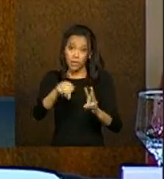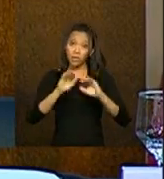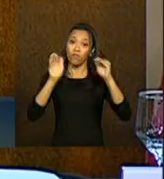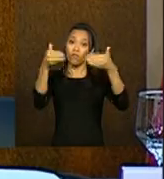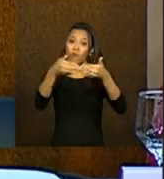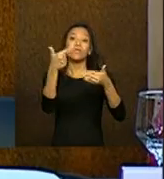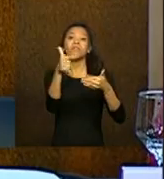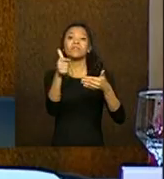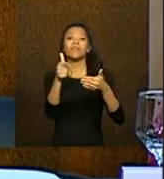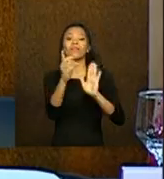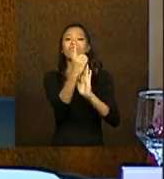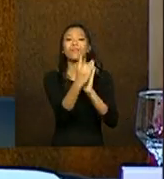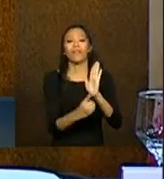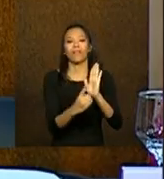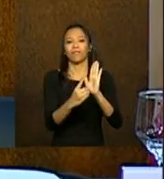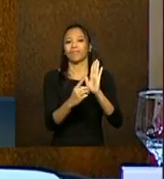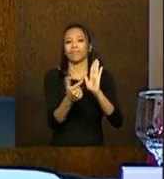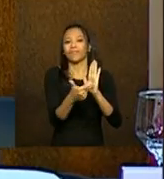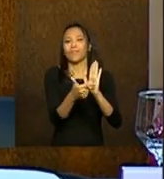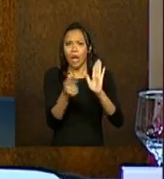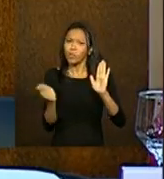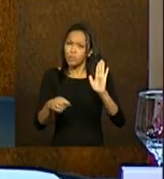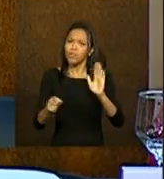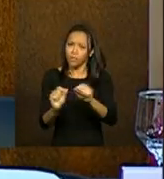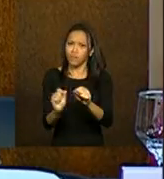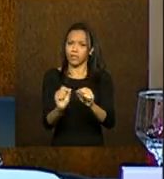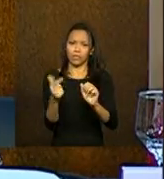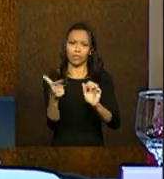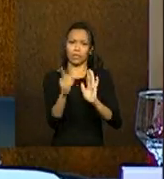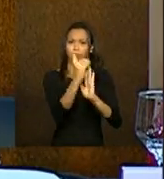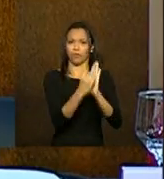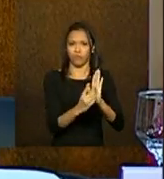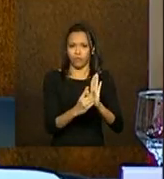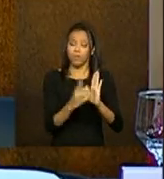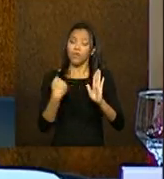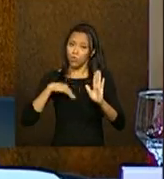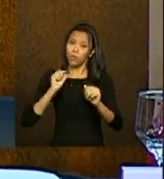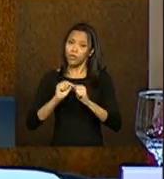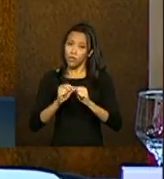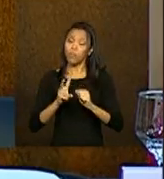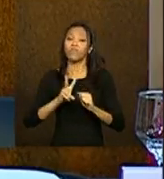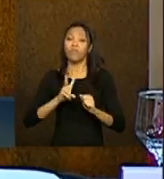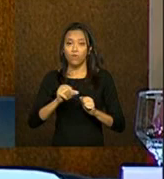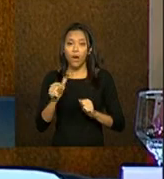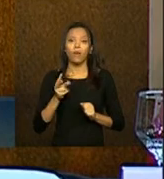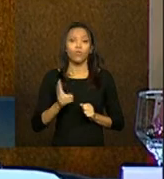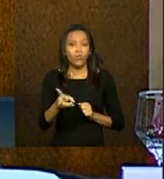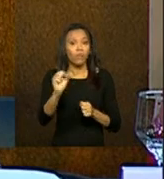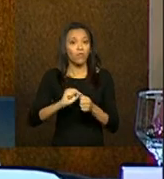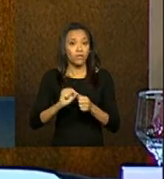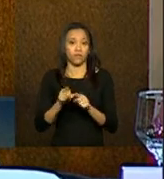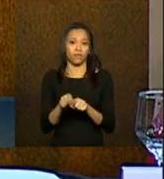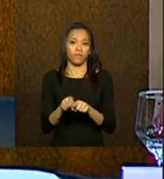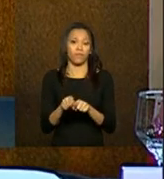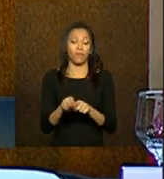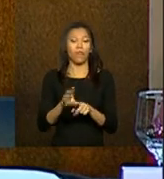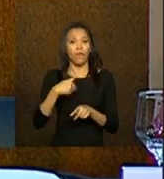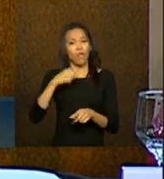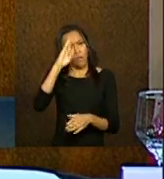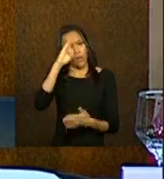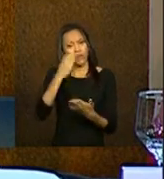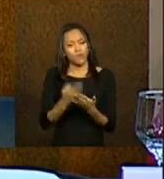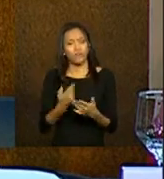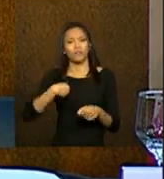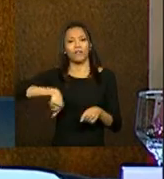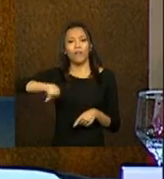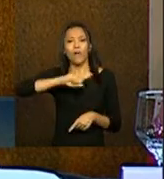decreto, ou seja, é possível fazer sem o decreto e nós o fizemos e continuaremos fazendo. No entanto, eu acredito que